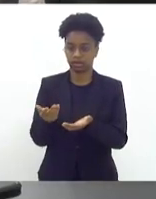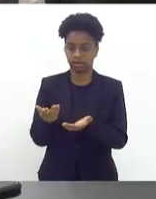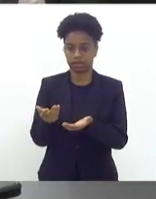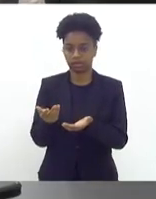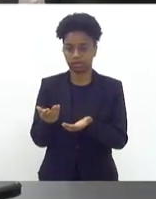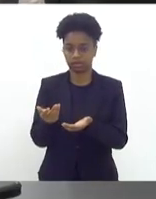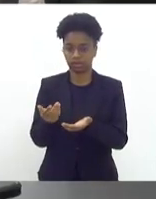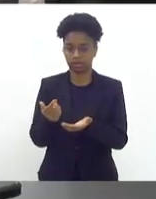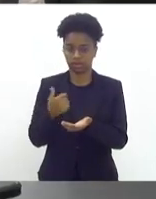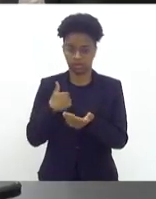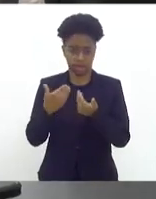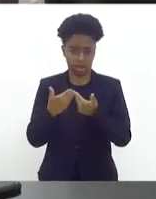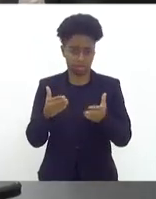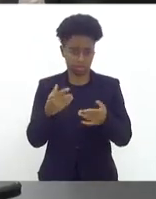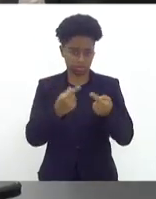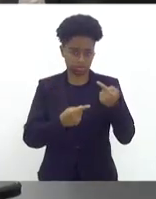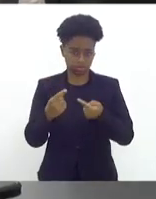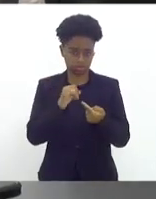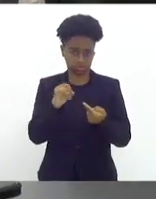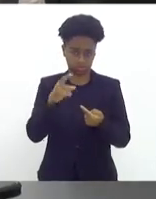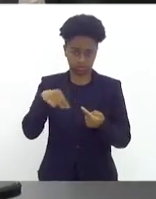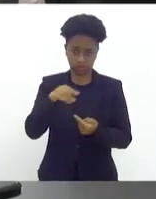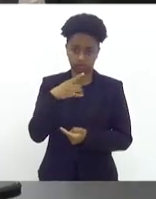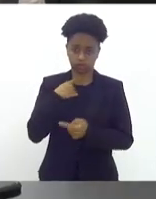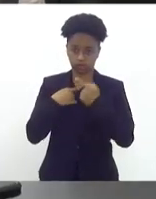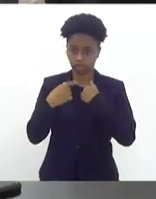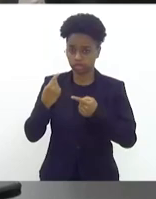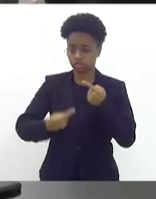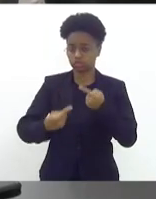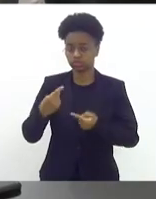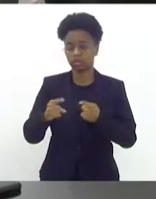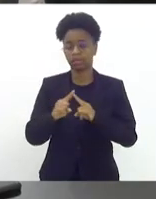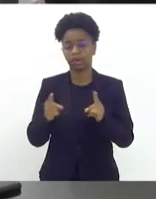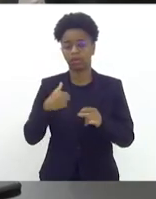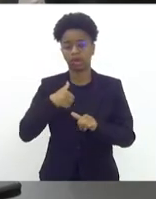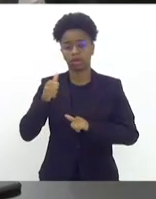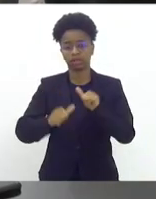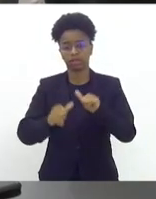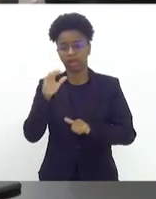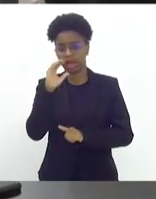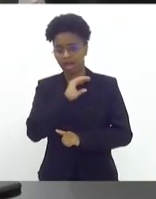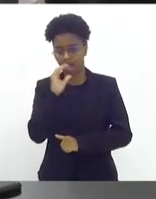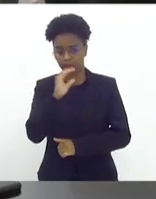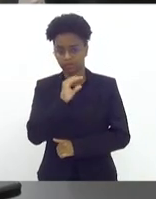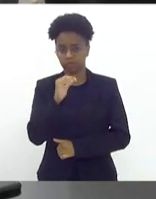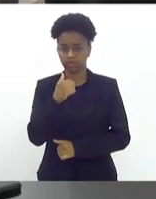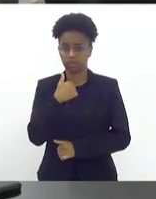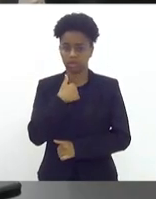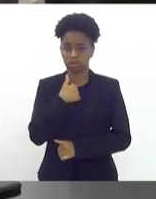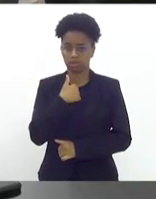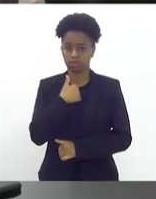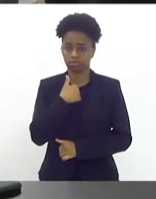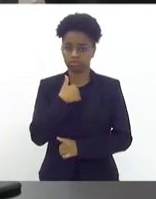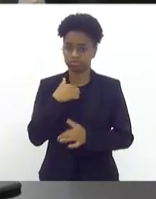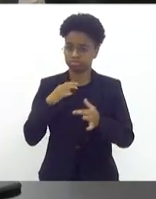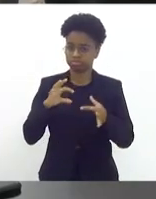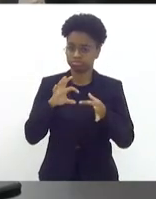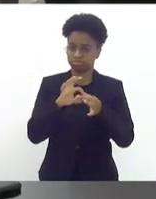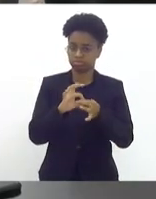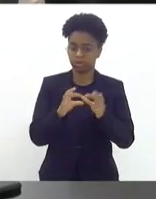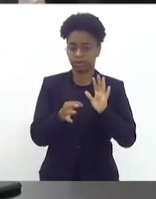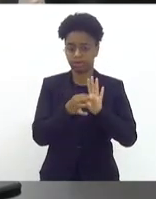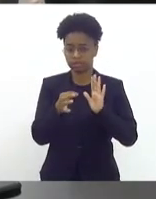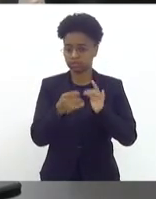vou abrir para discussão, para os colegas queiram discutir, mas numa análise rápida aqui da matéria, eu me filio à manutenção do parecer